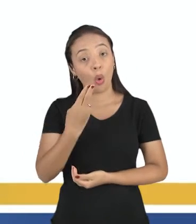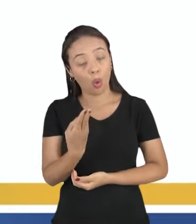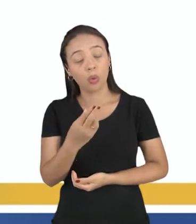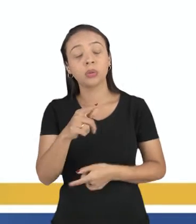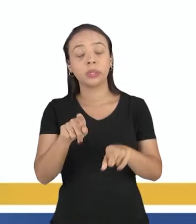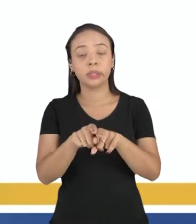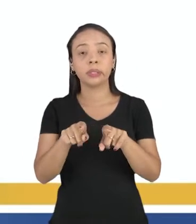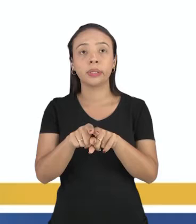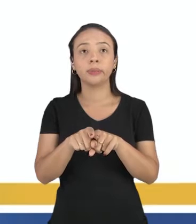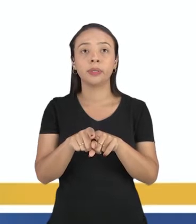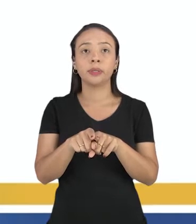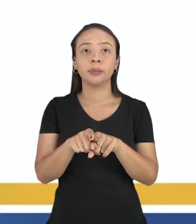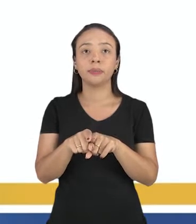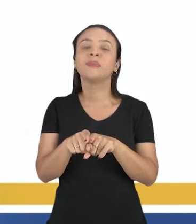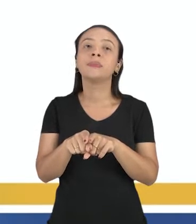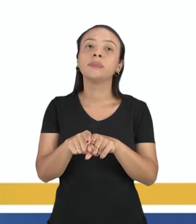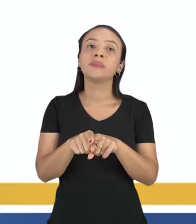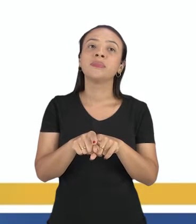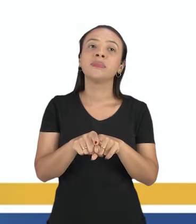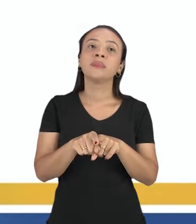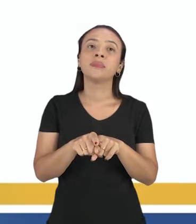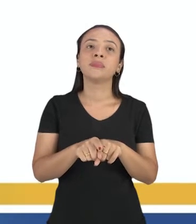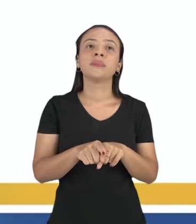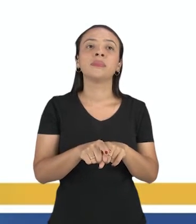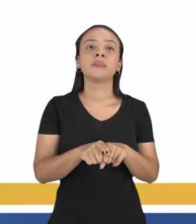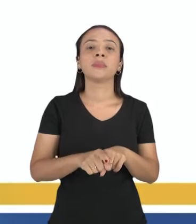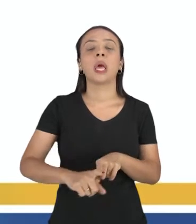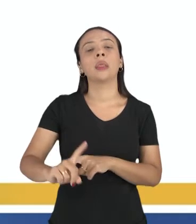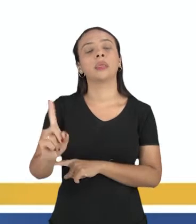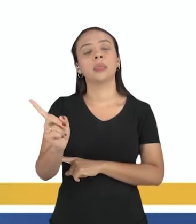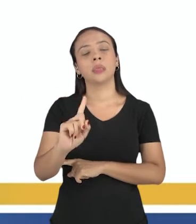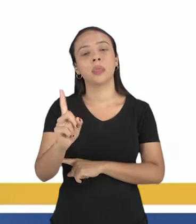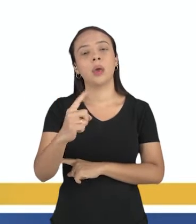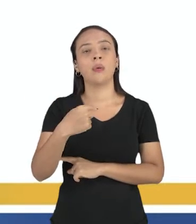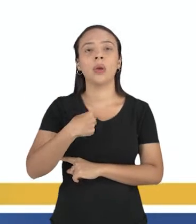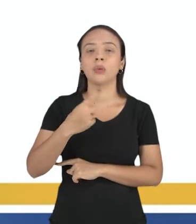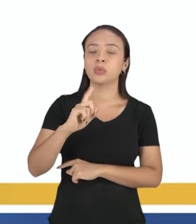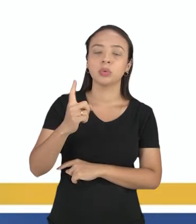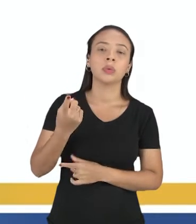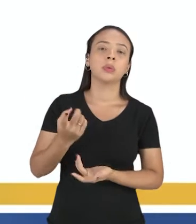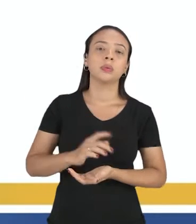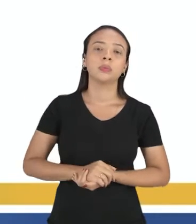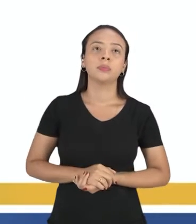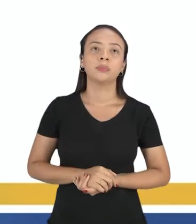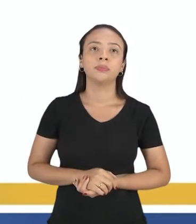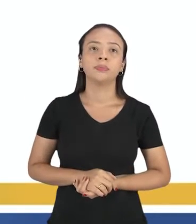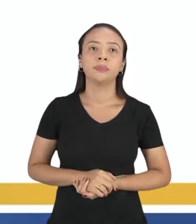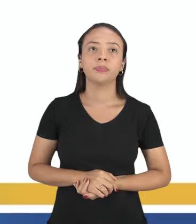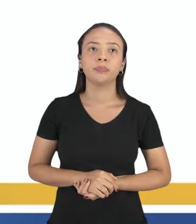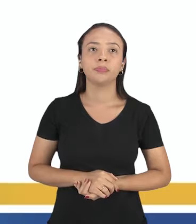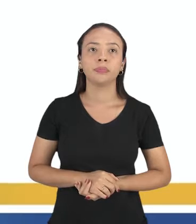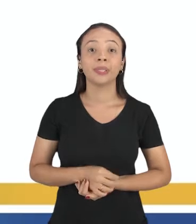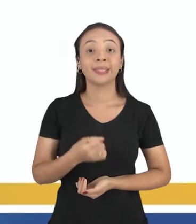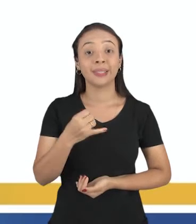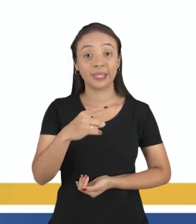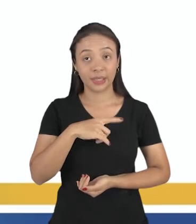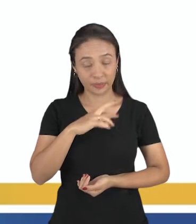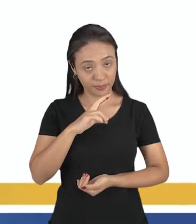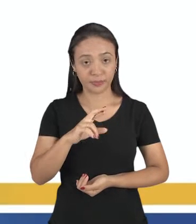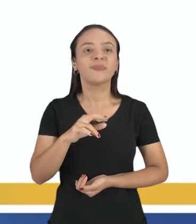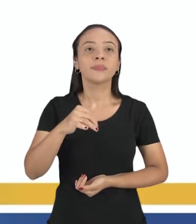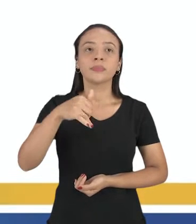didn't play soccer yesterday. Observem só, a resposta com yes,